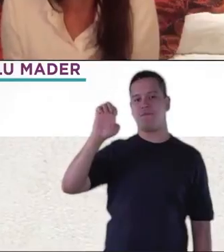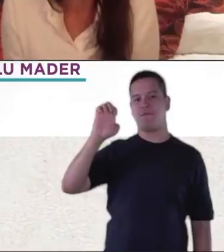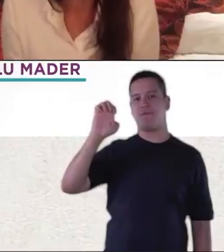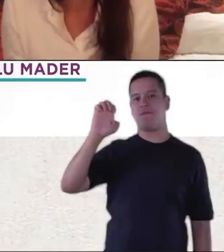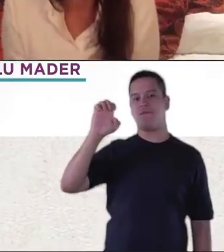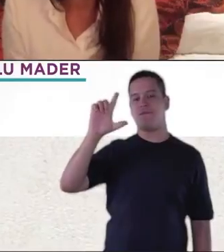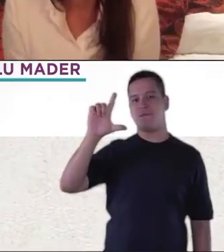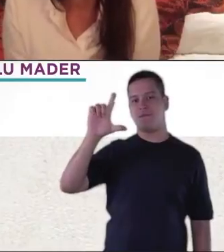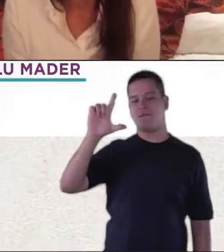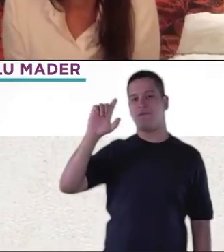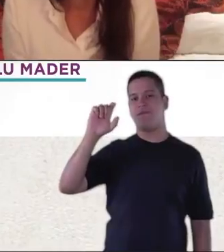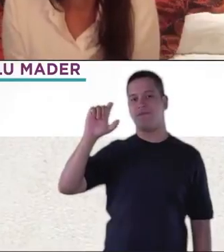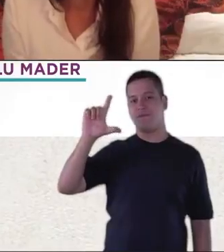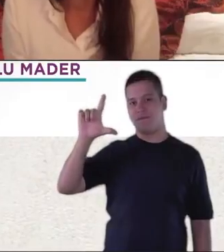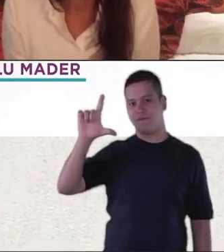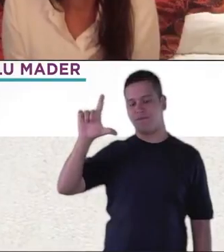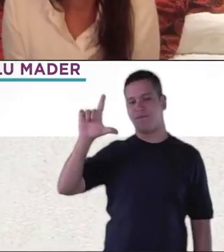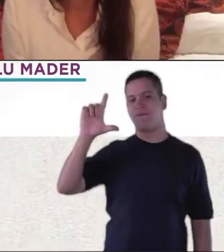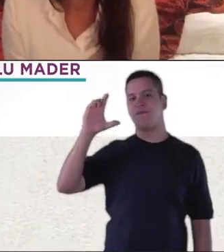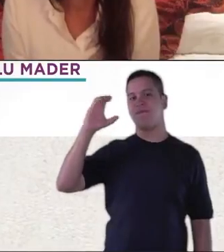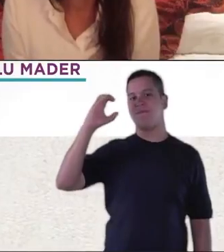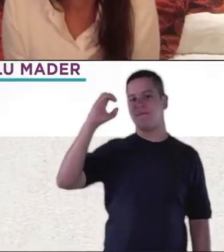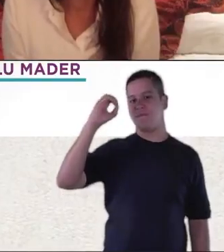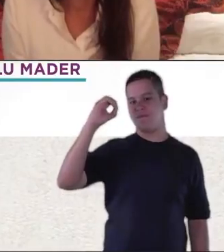da datilologia.